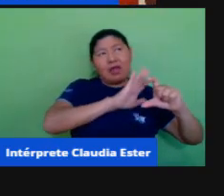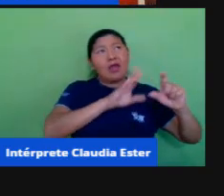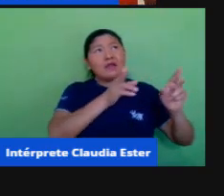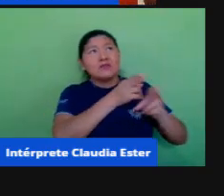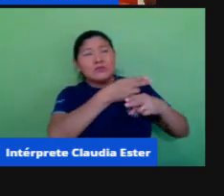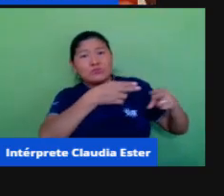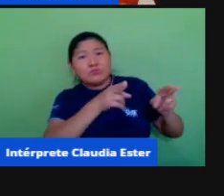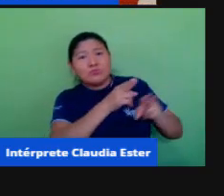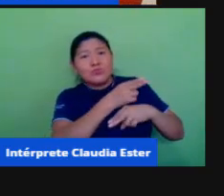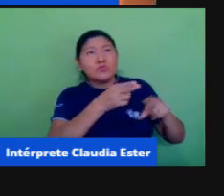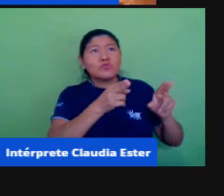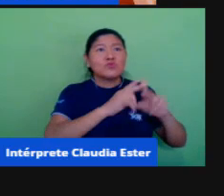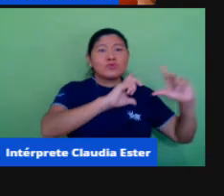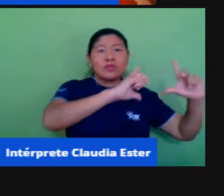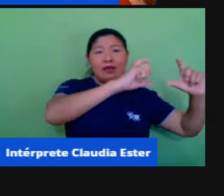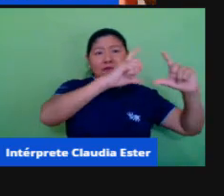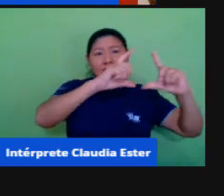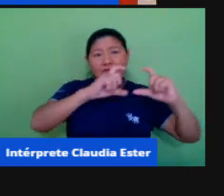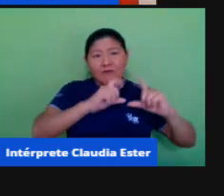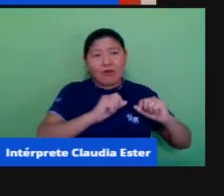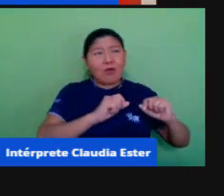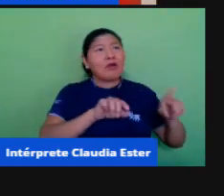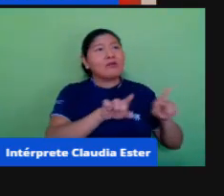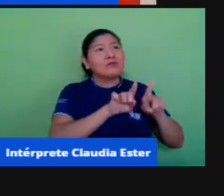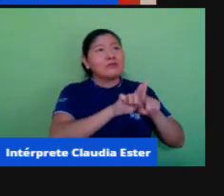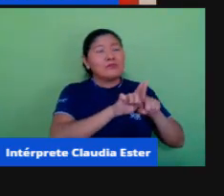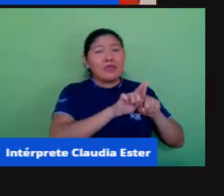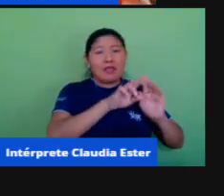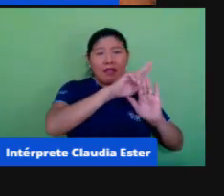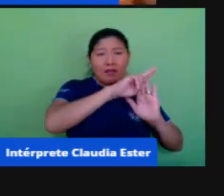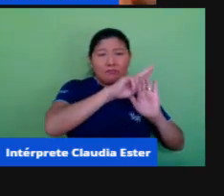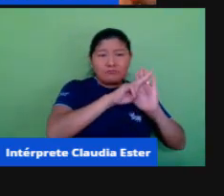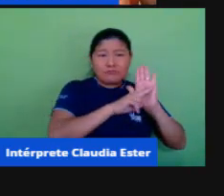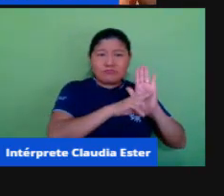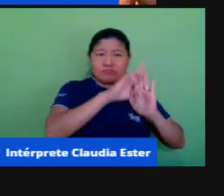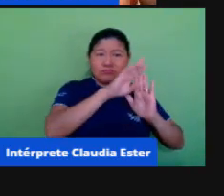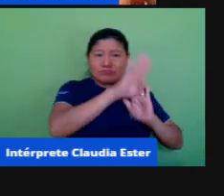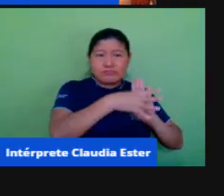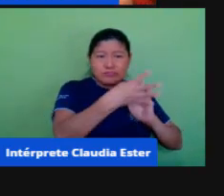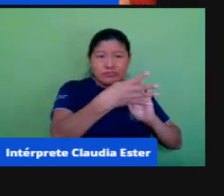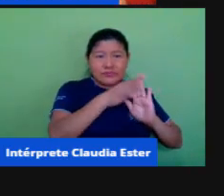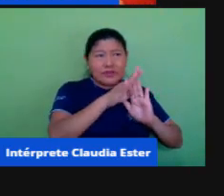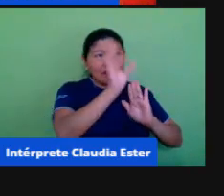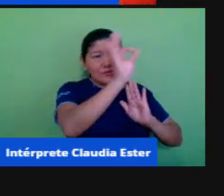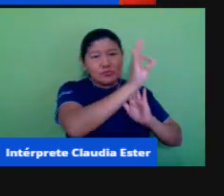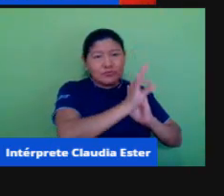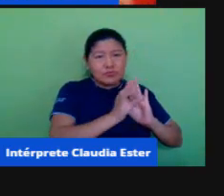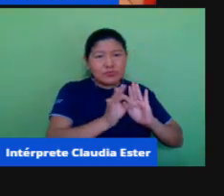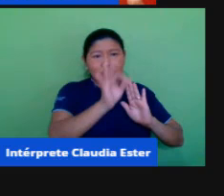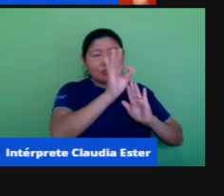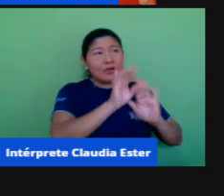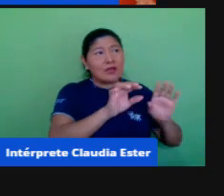música, ele traz mapas mentais, né? Ele tem recursos tecnológicos que